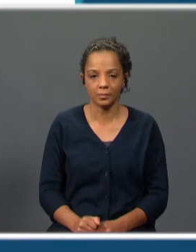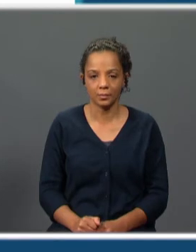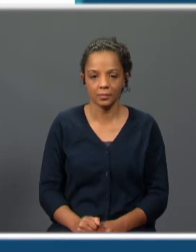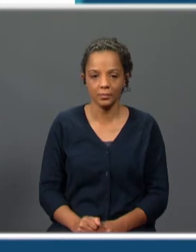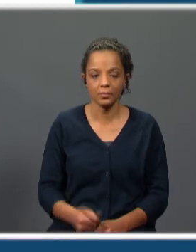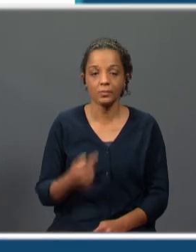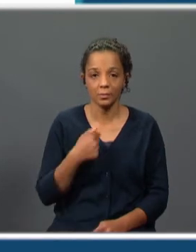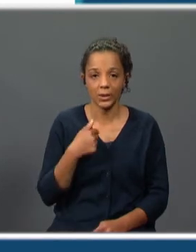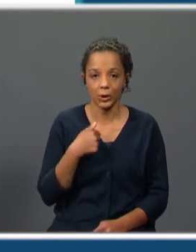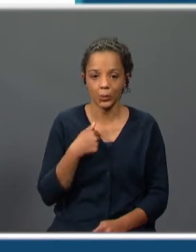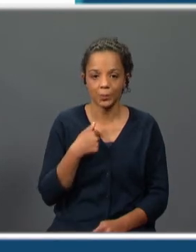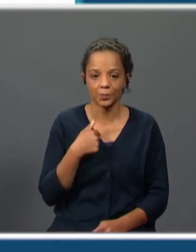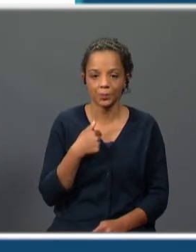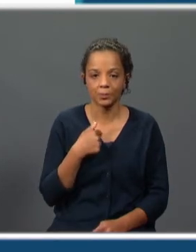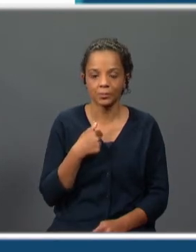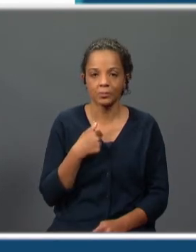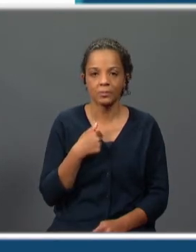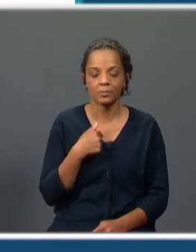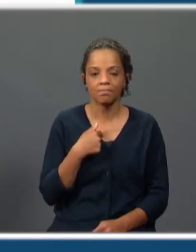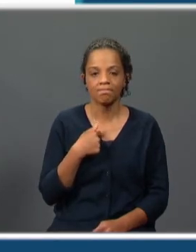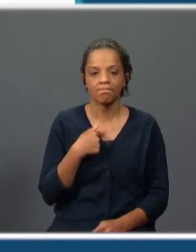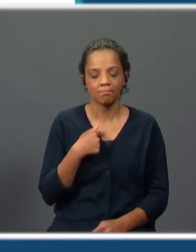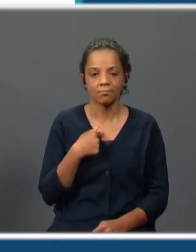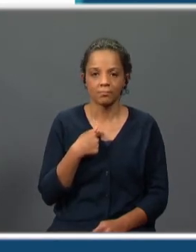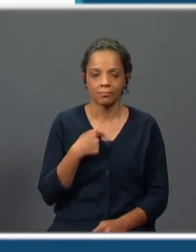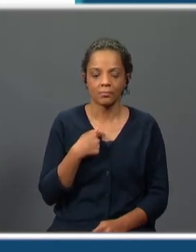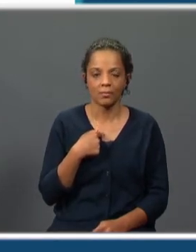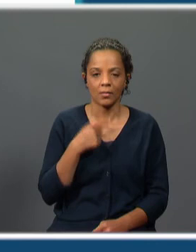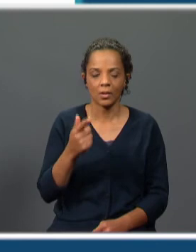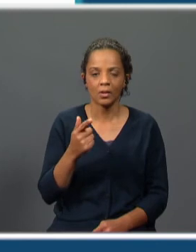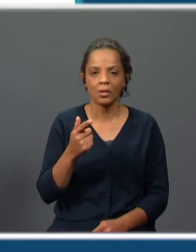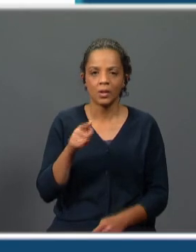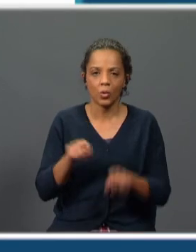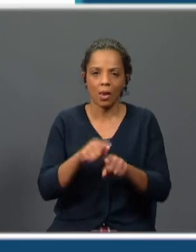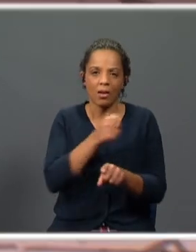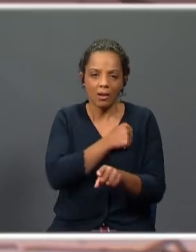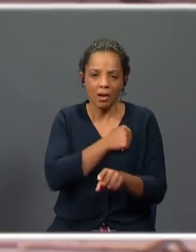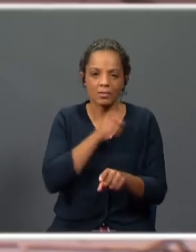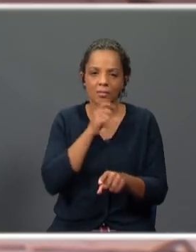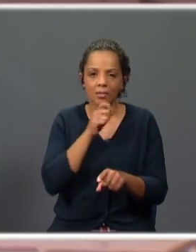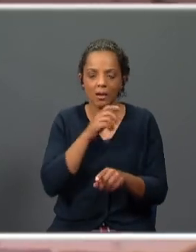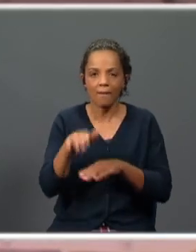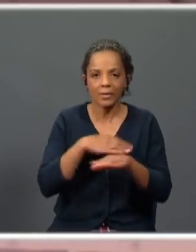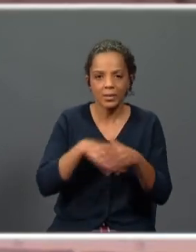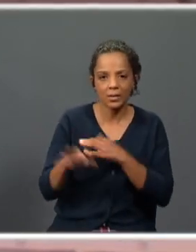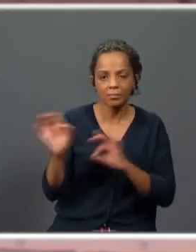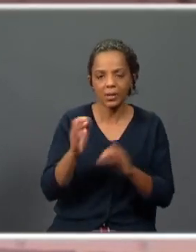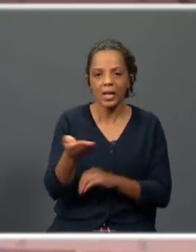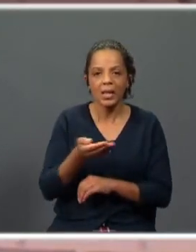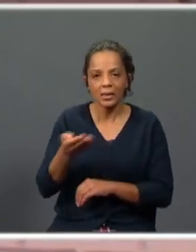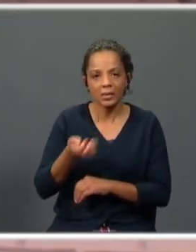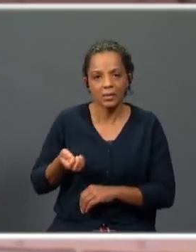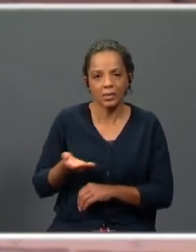Eu tinha deixado um recurso para vocês poderem fazer e montar em casa, que era um dado